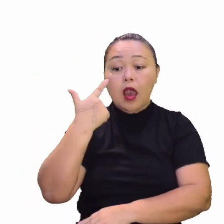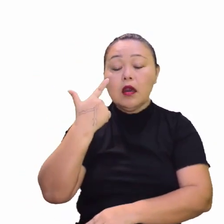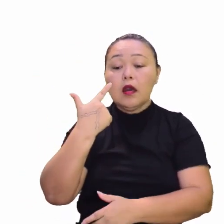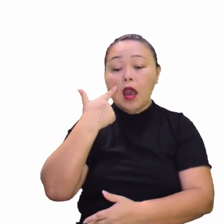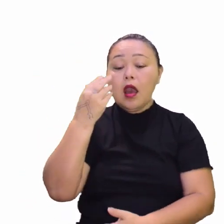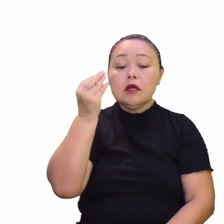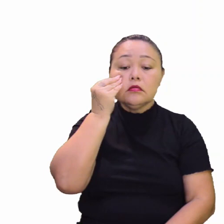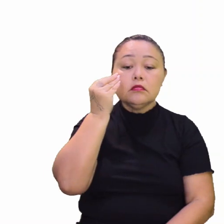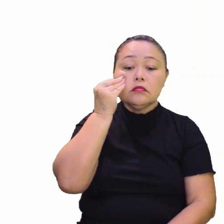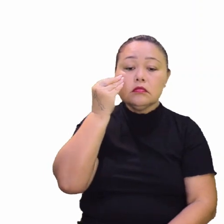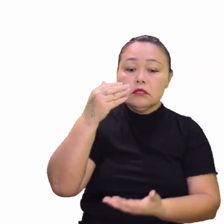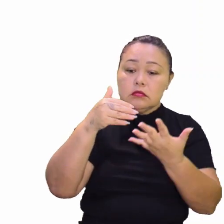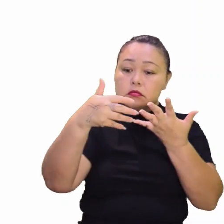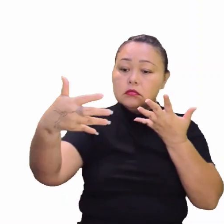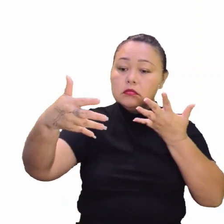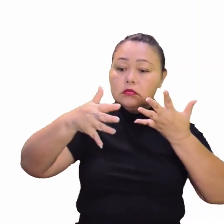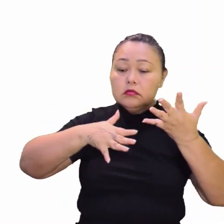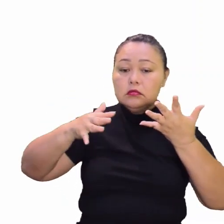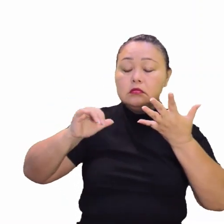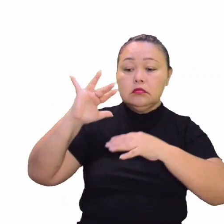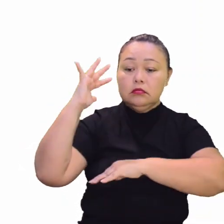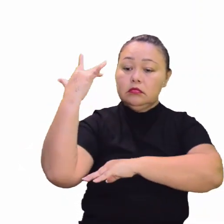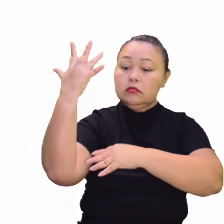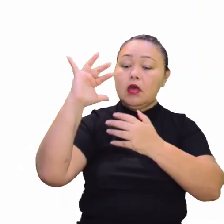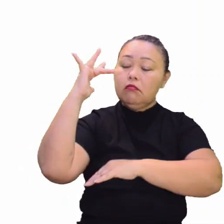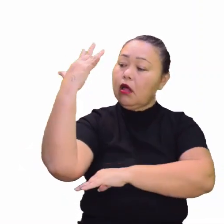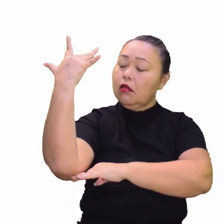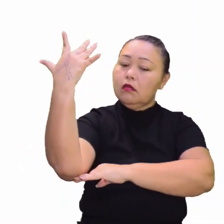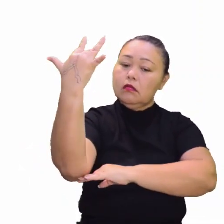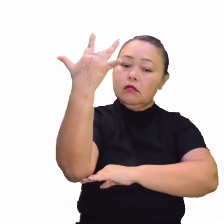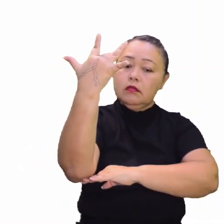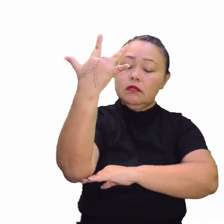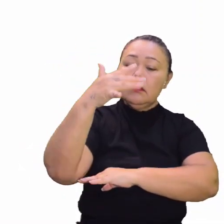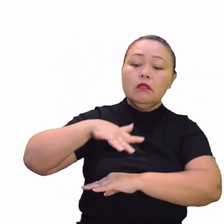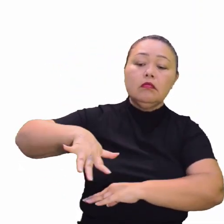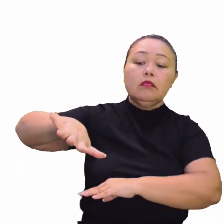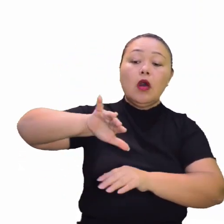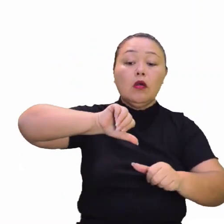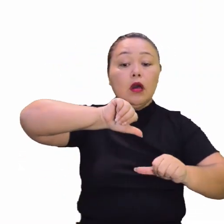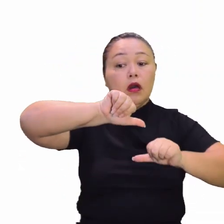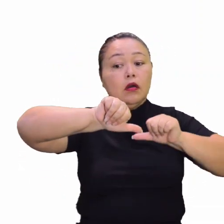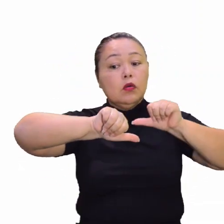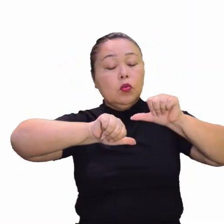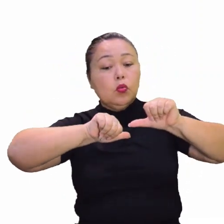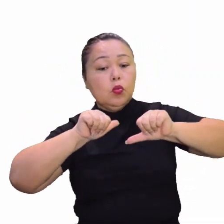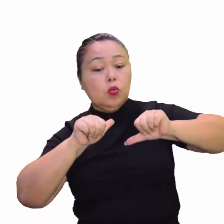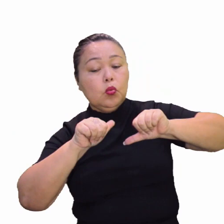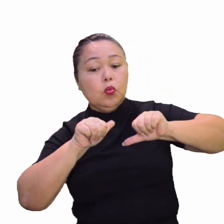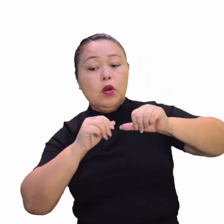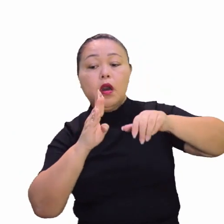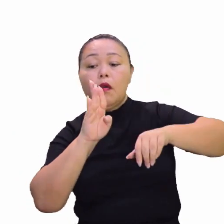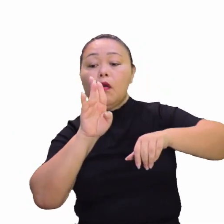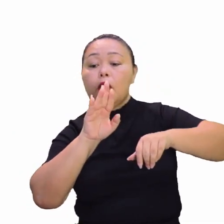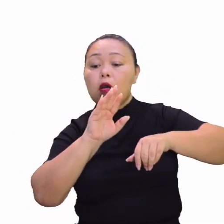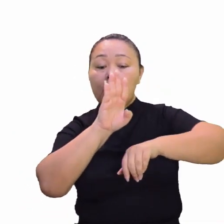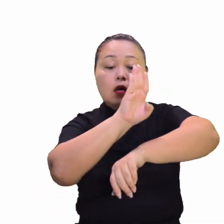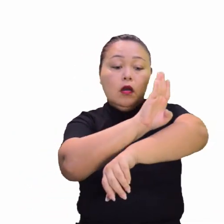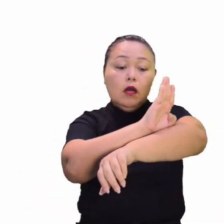gente verifica esse espaço, que essa floresta é uma área de transição entre o